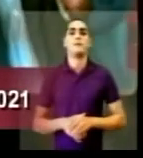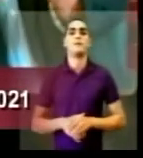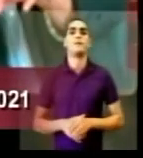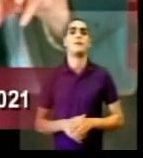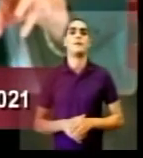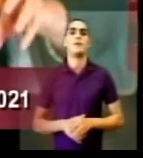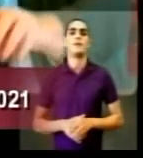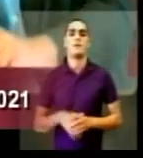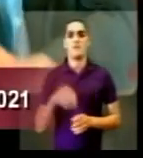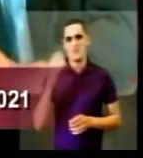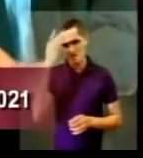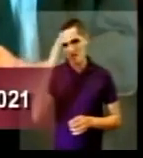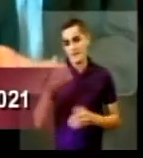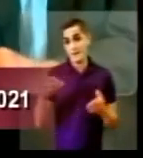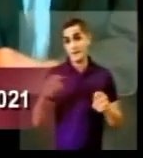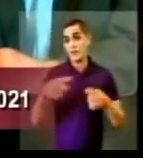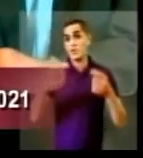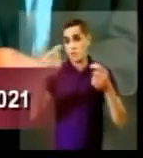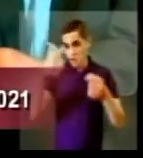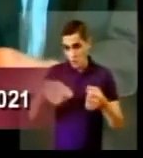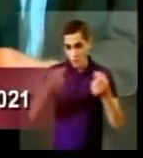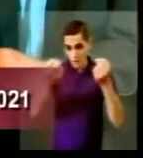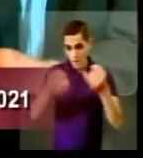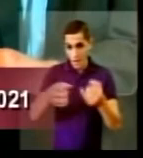ou no